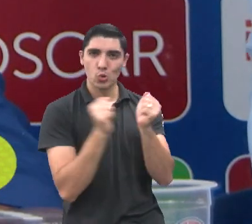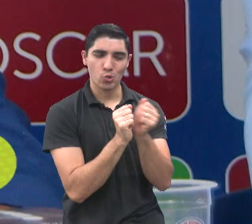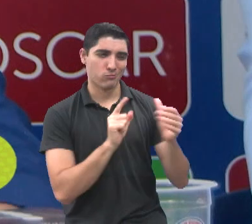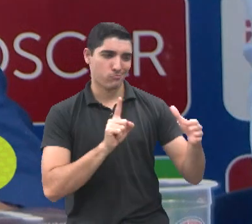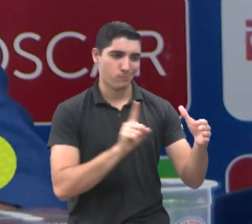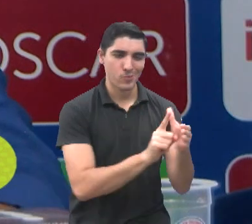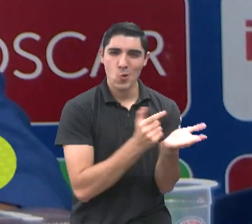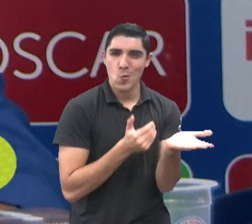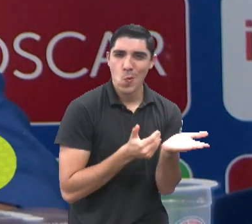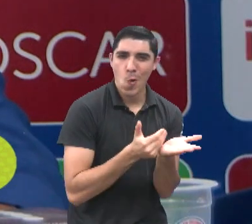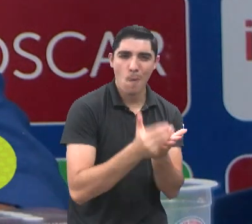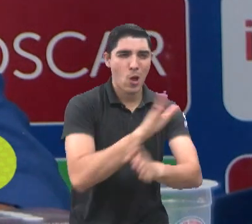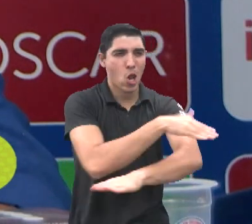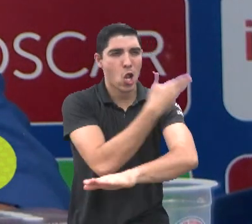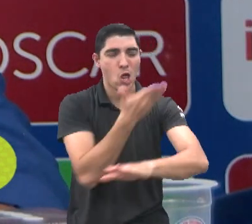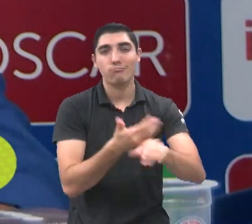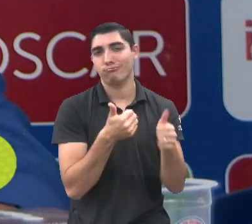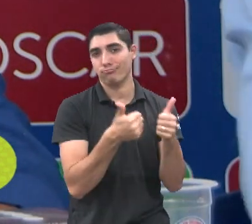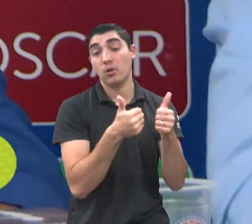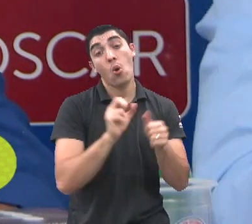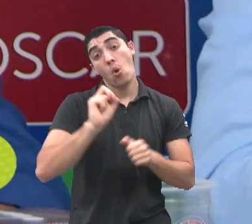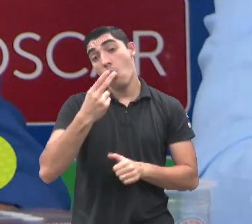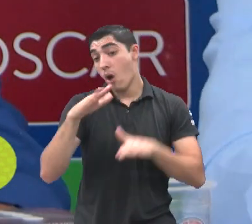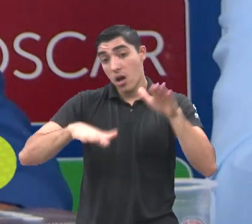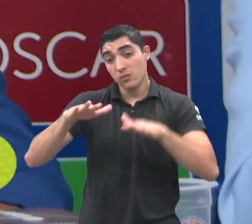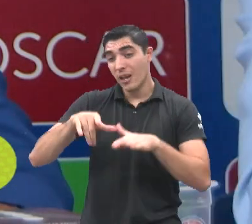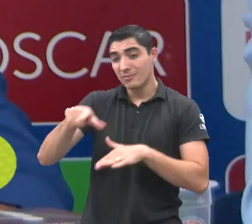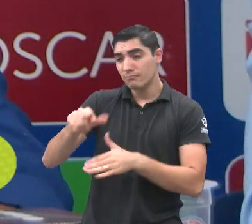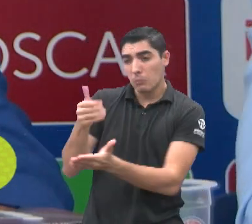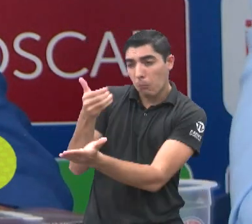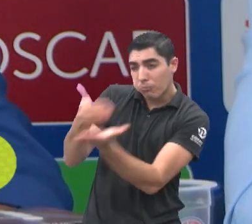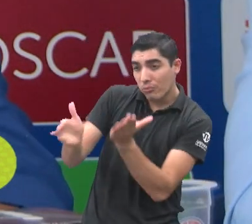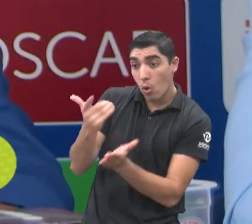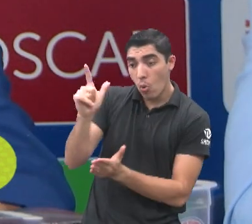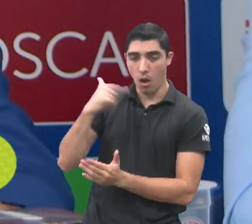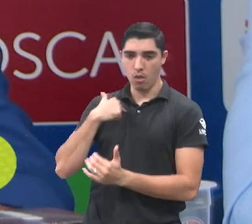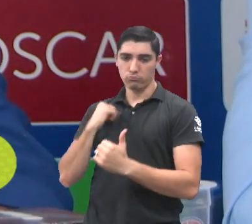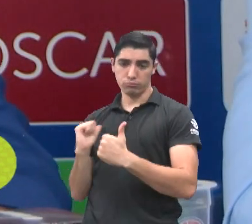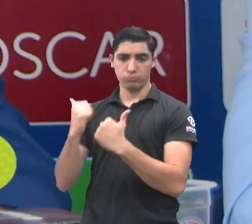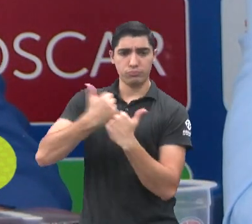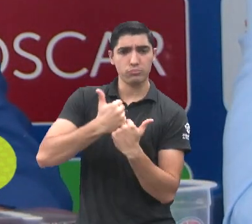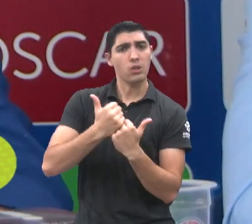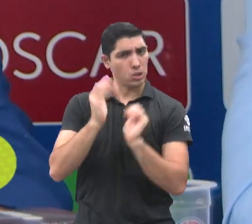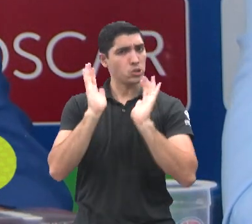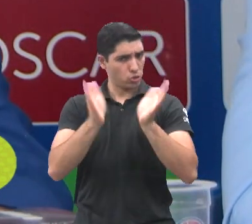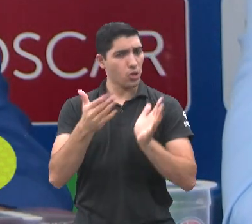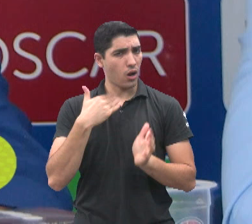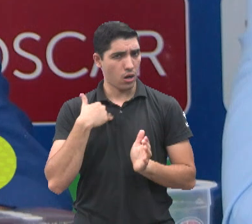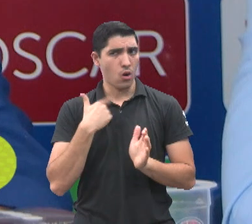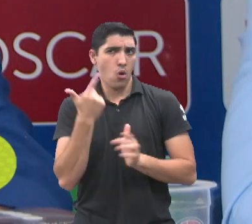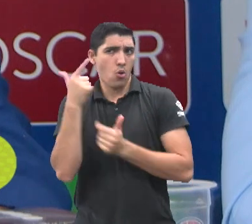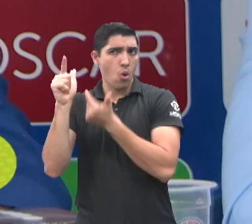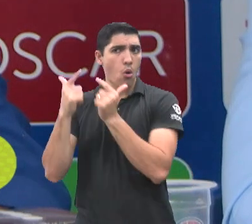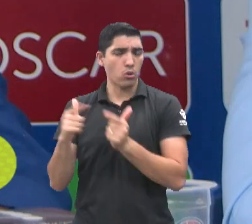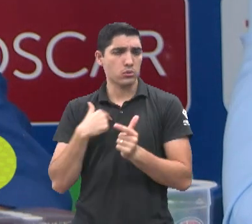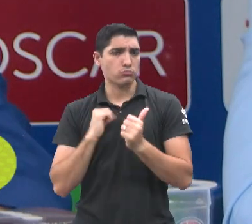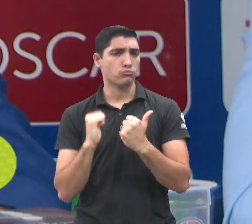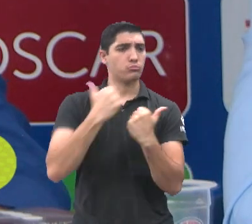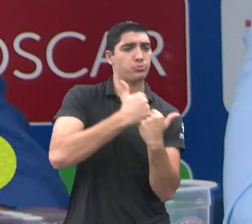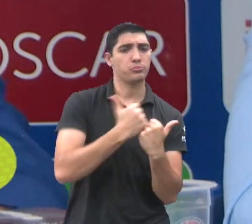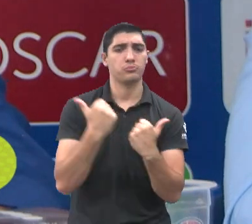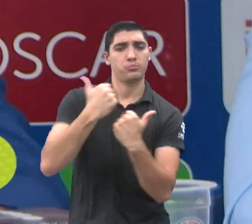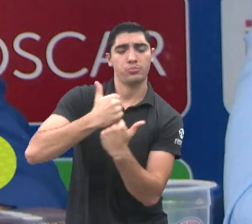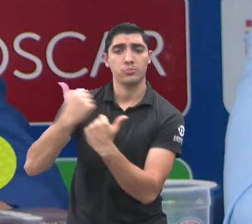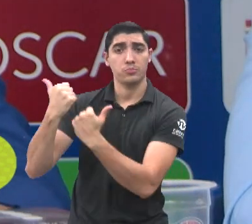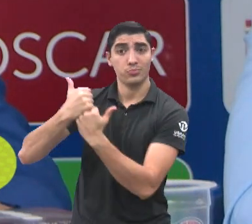situação como essa que nós estamos assumindo. Já assumimos algumas vezes, não muitas, mas já assumimos, né?